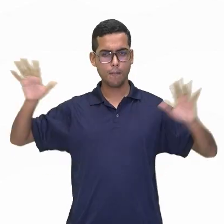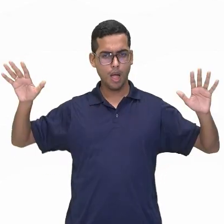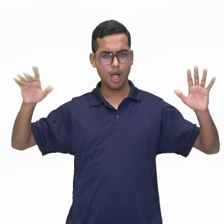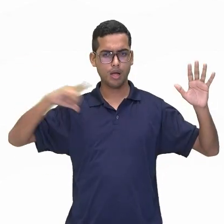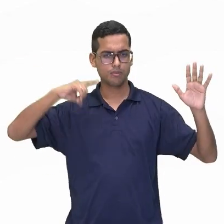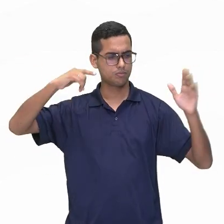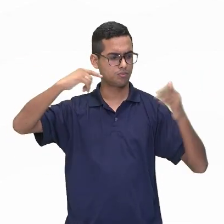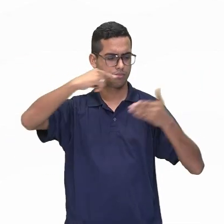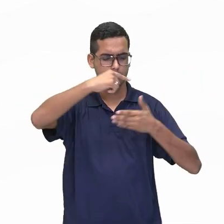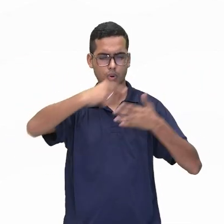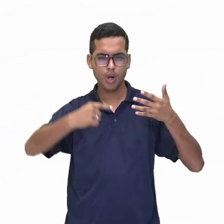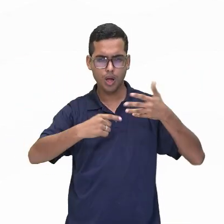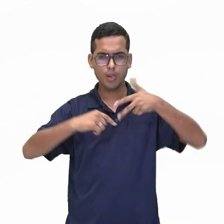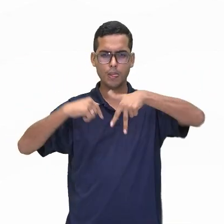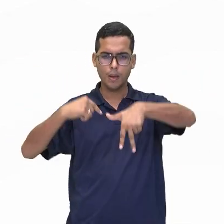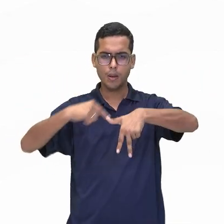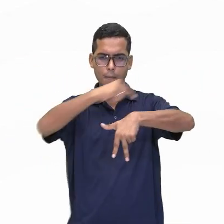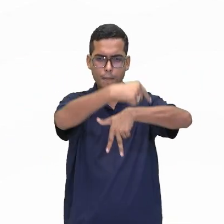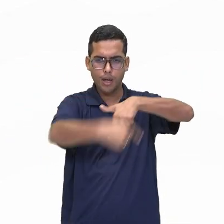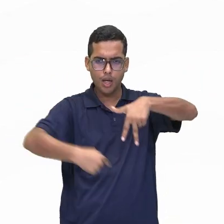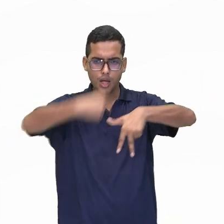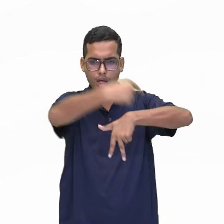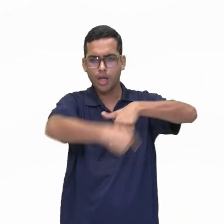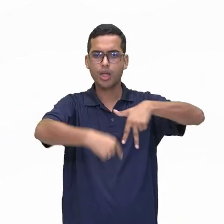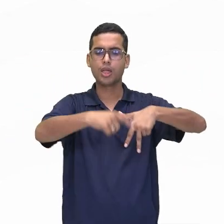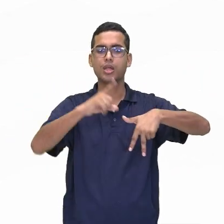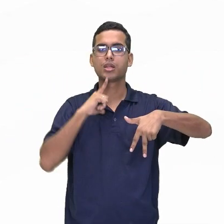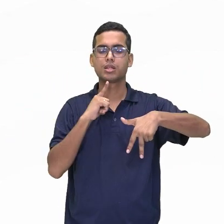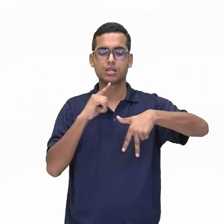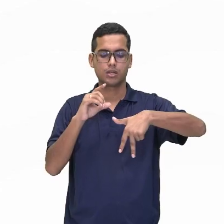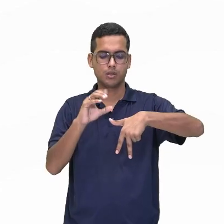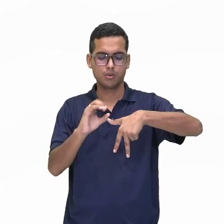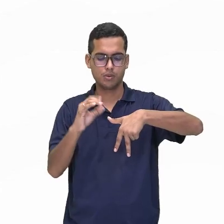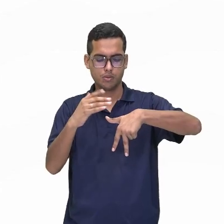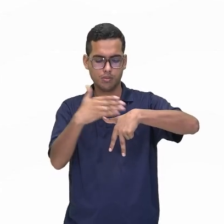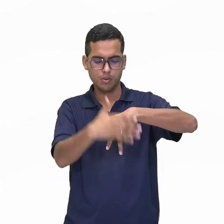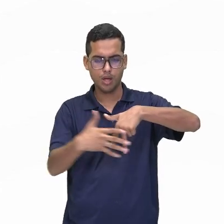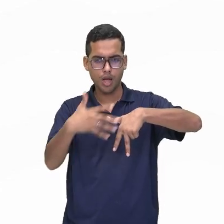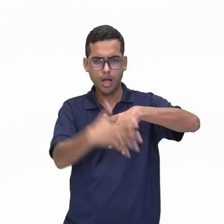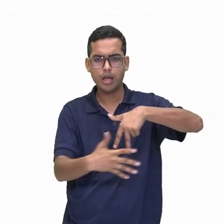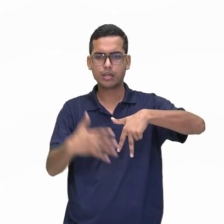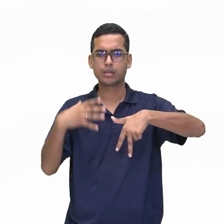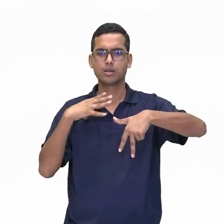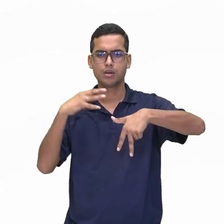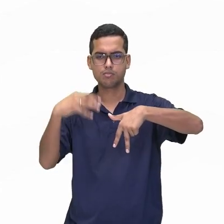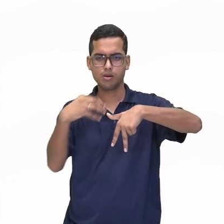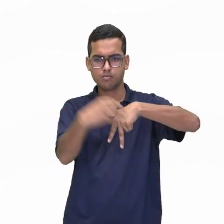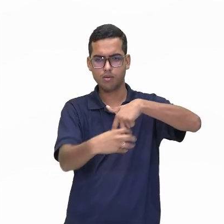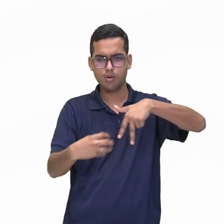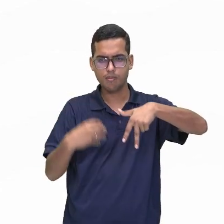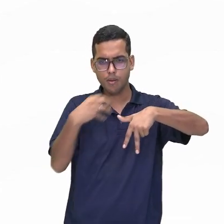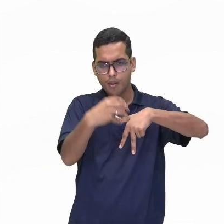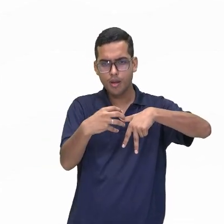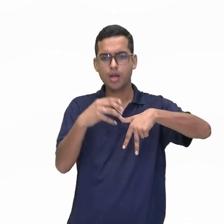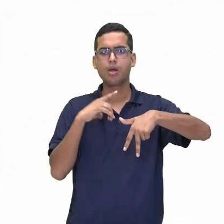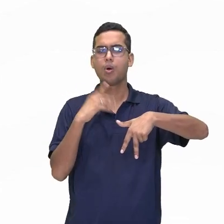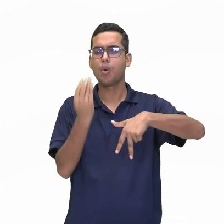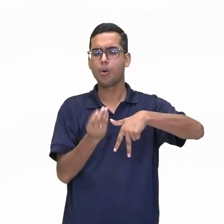verdade, nós somos, sim, muitas das vezes, como um mero